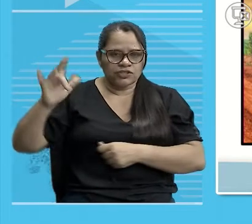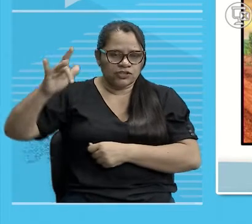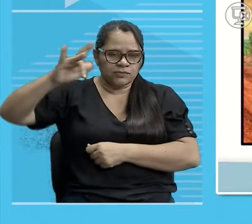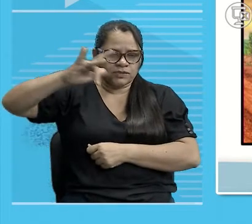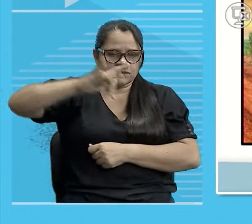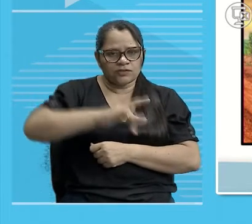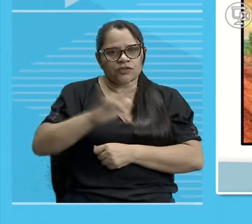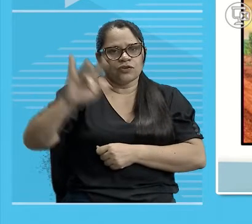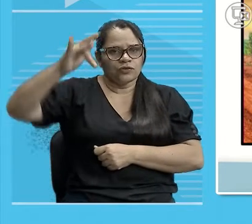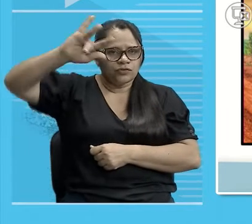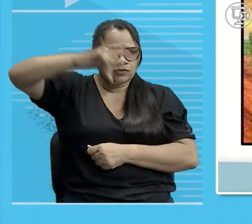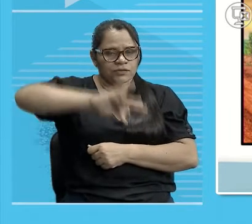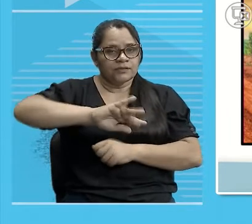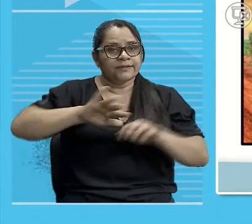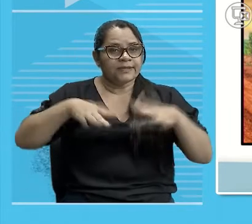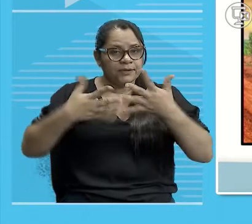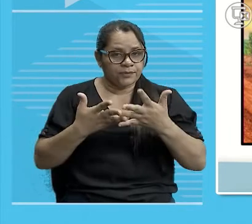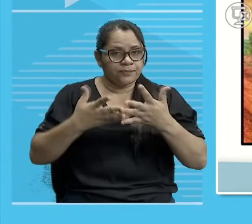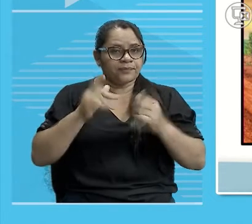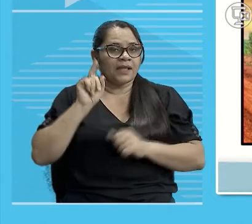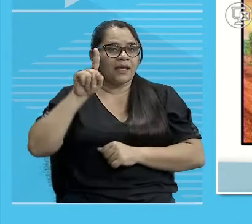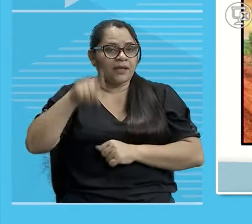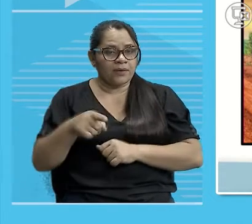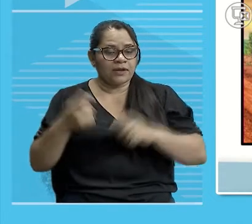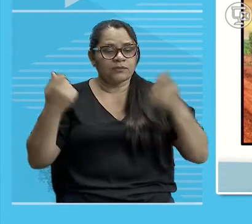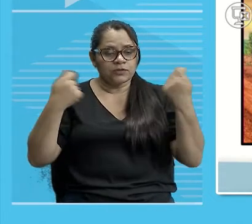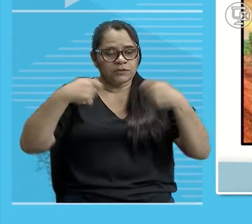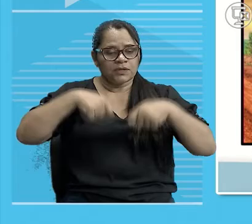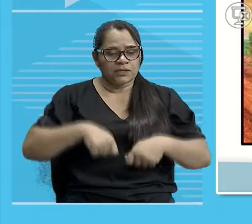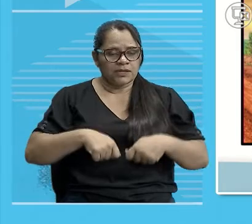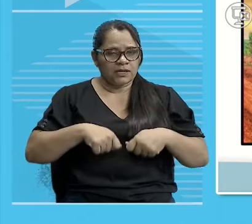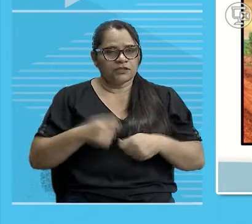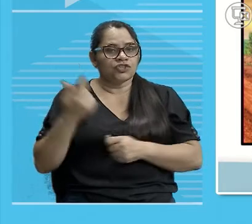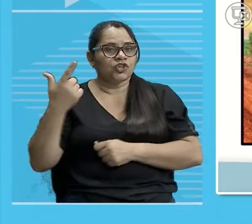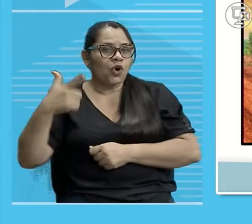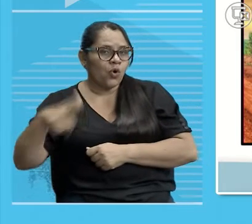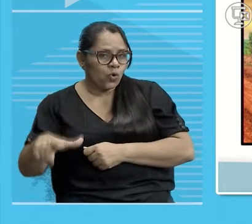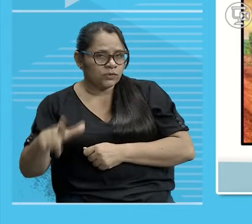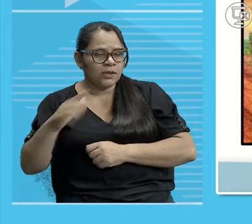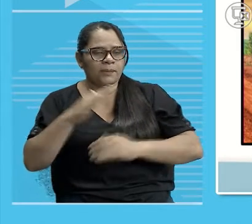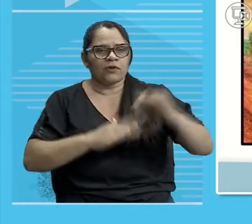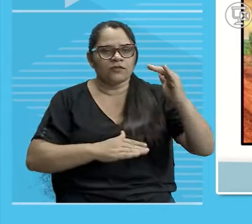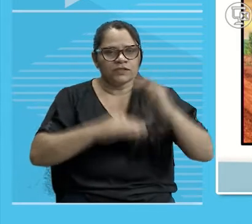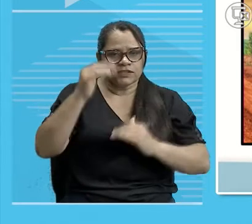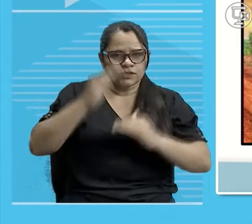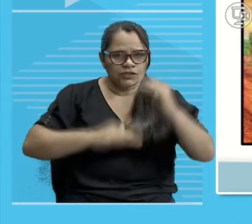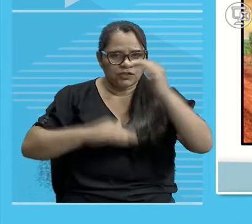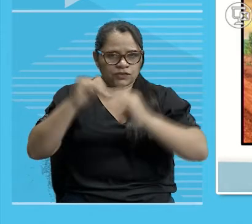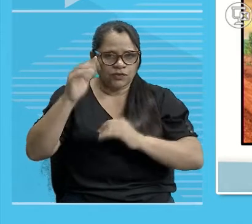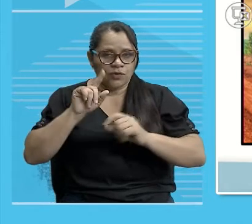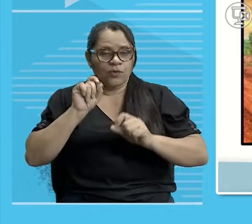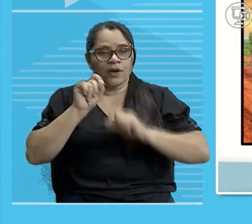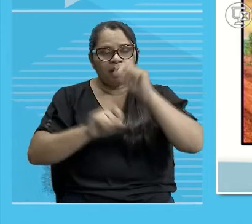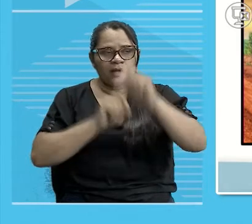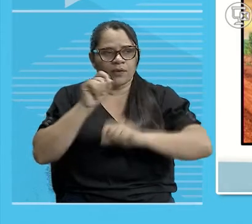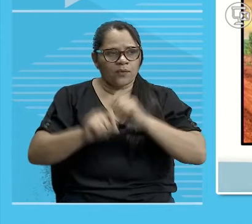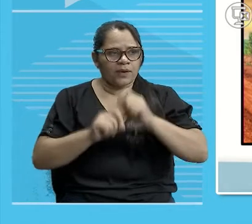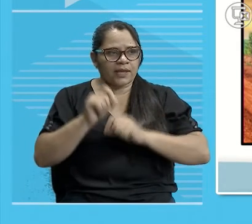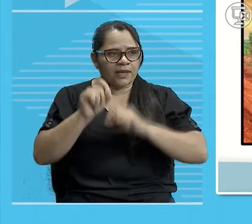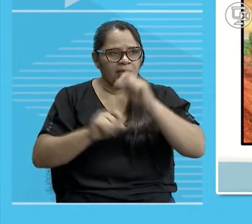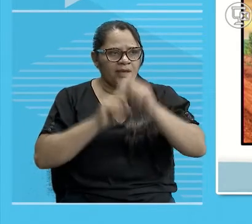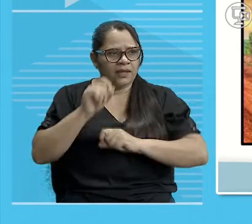possibilidade tá bom Outra profissão é engenheiro de